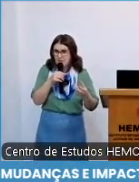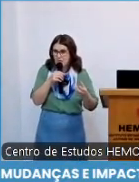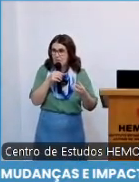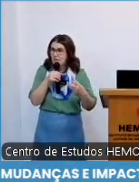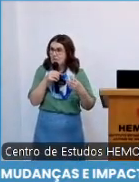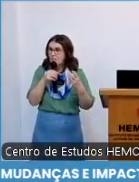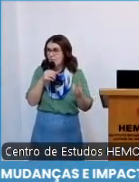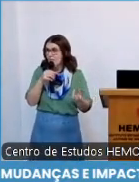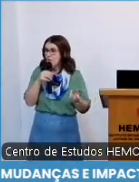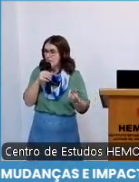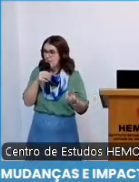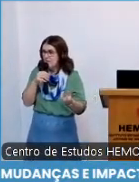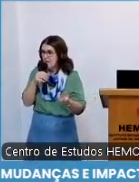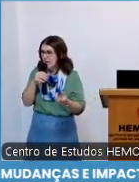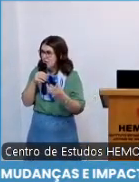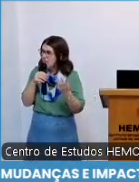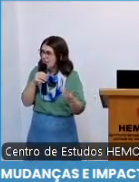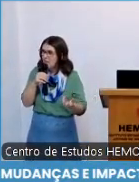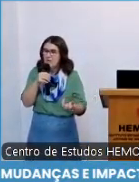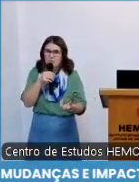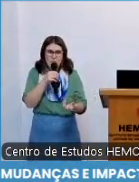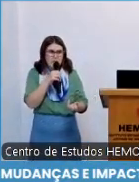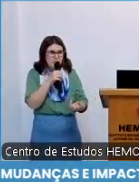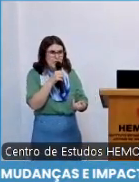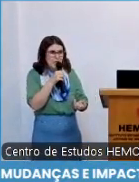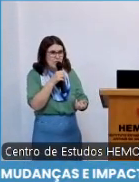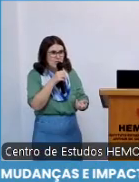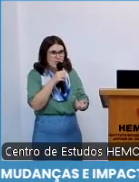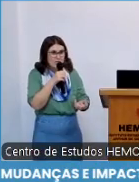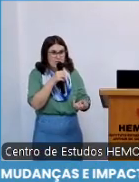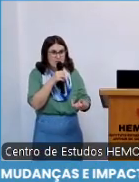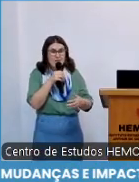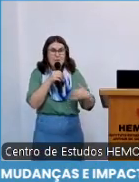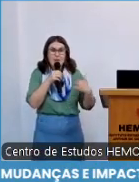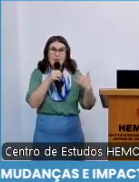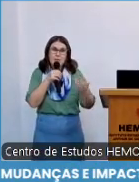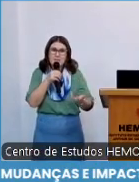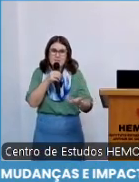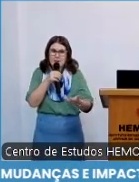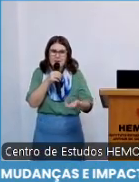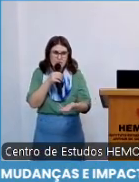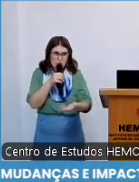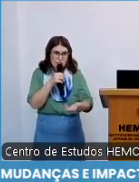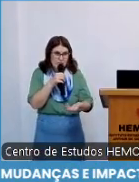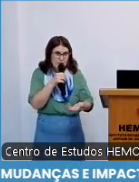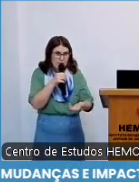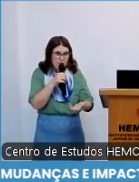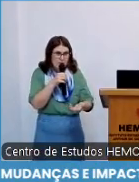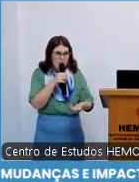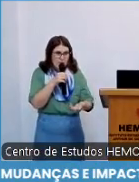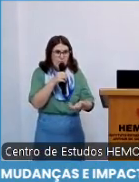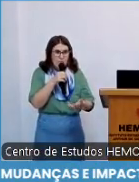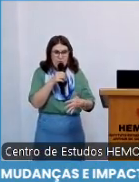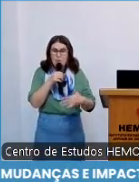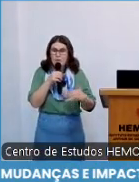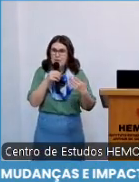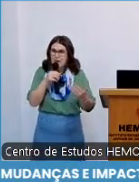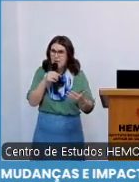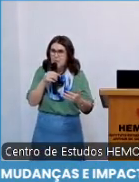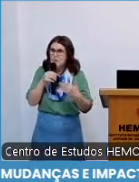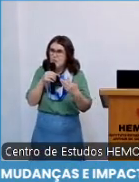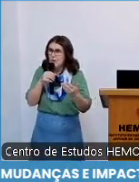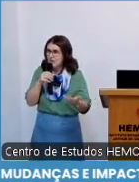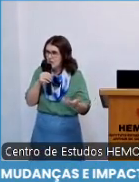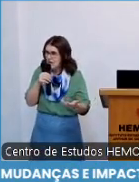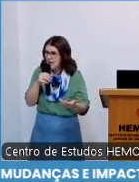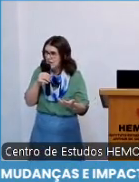análise ética e na diversidade que deve ter um comitê de ética em pesquisa que deve representar a instituição. Porque o